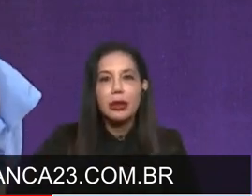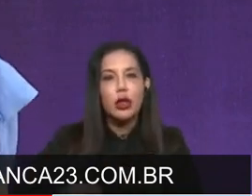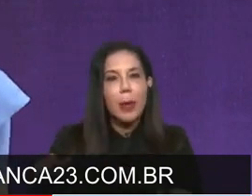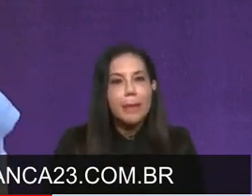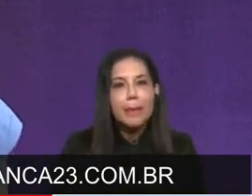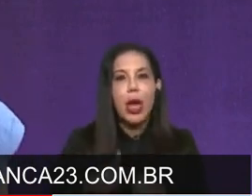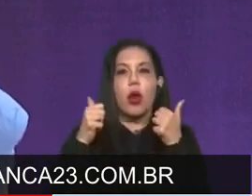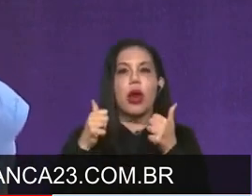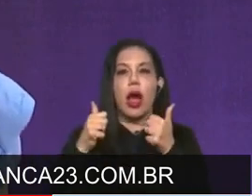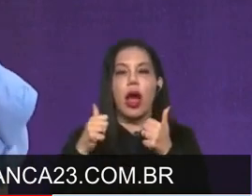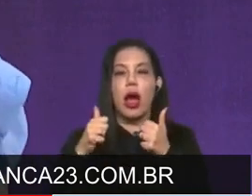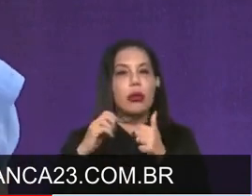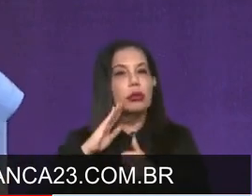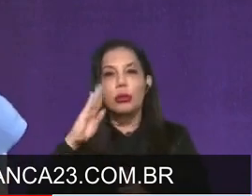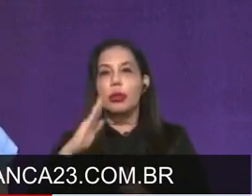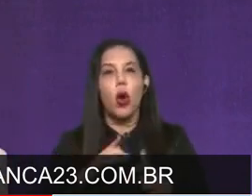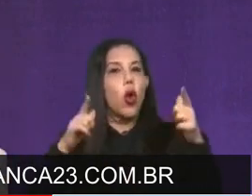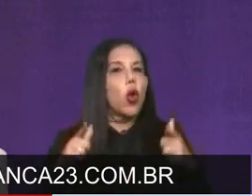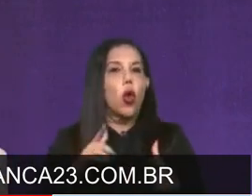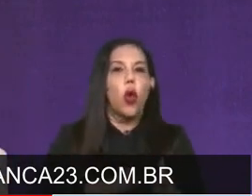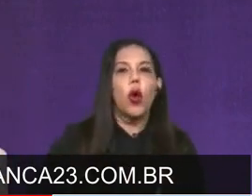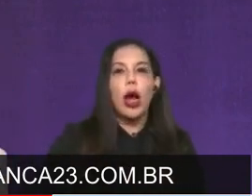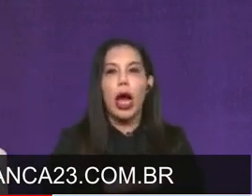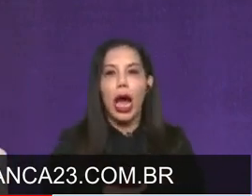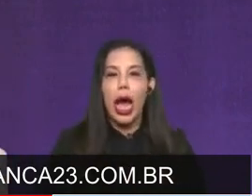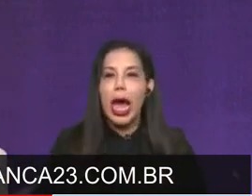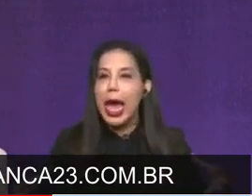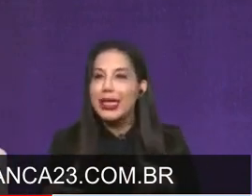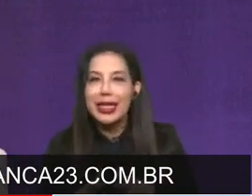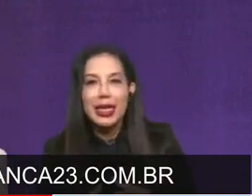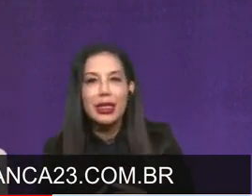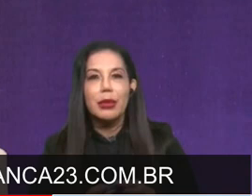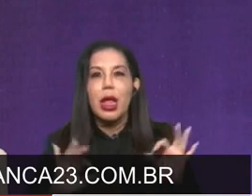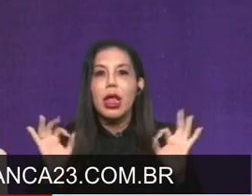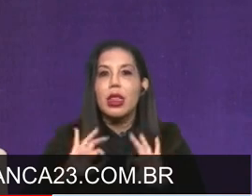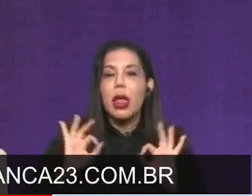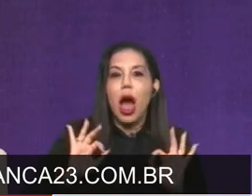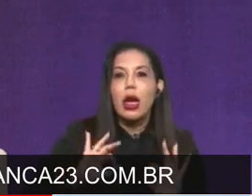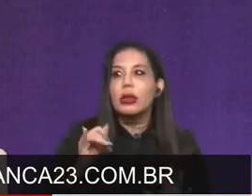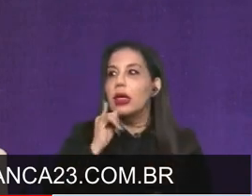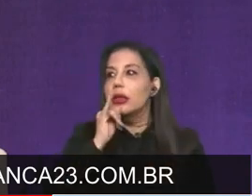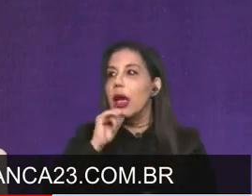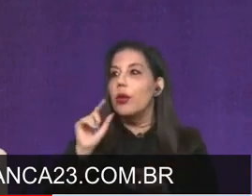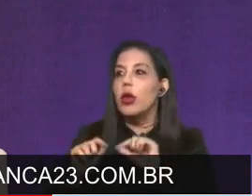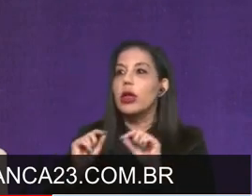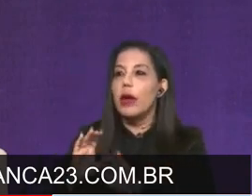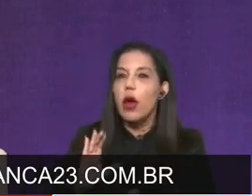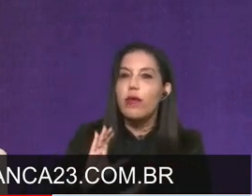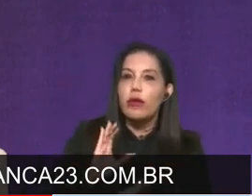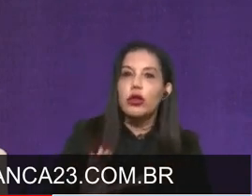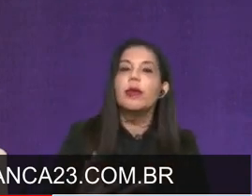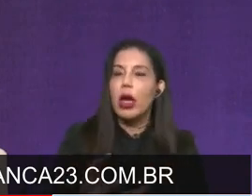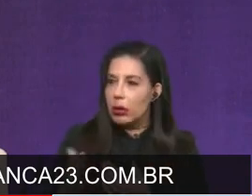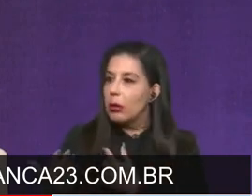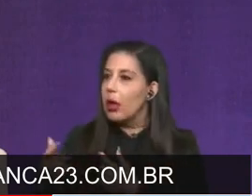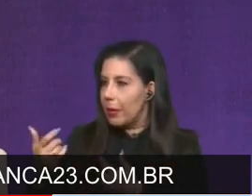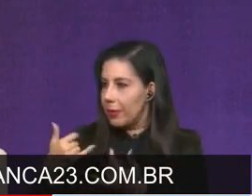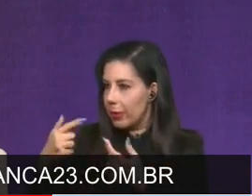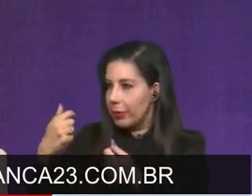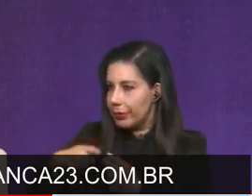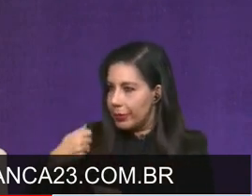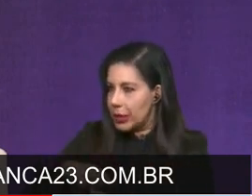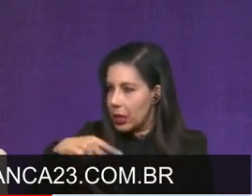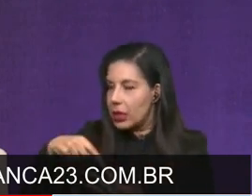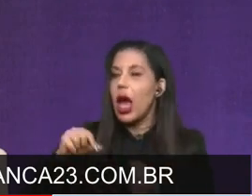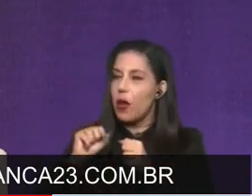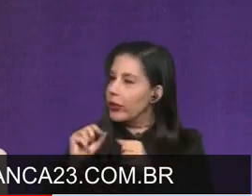melhorar todo o seu espaço, toda a sua equipe. Não tem nada que vieram me trazer de necessidade de investimento no autódromo que eu falei, não vamos